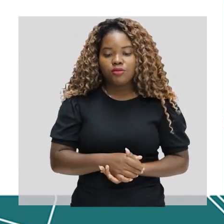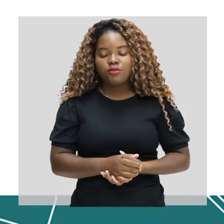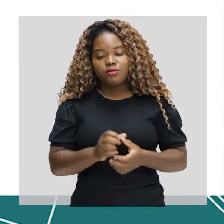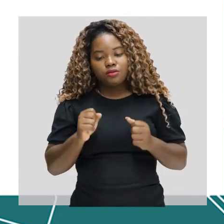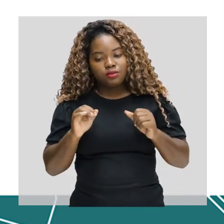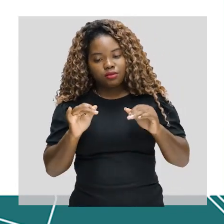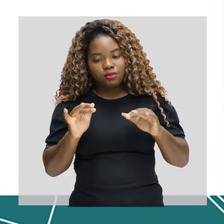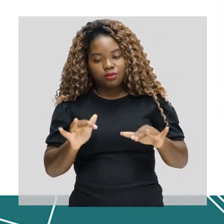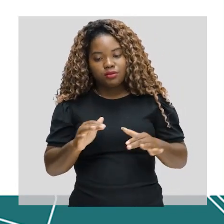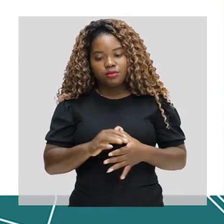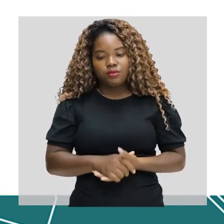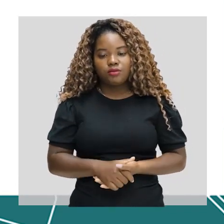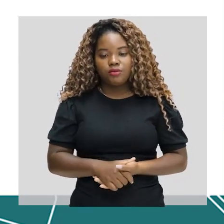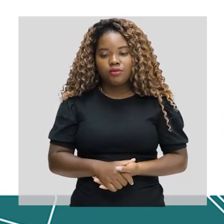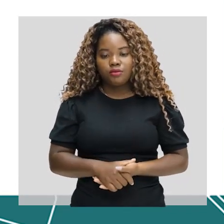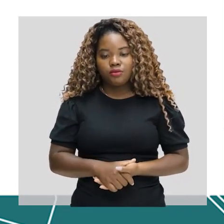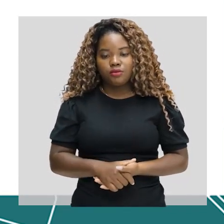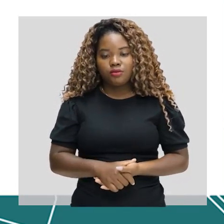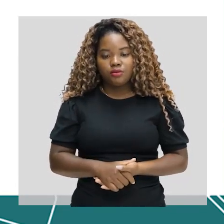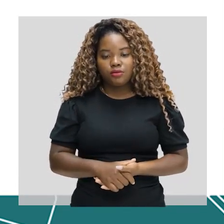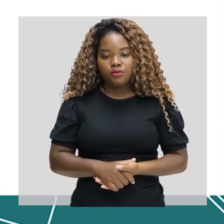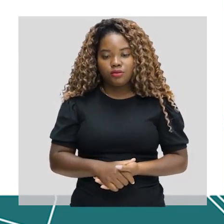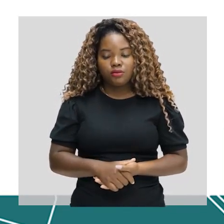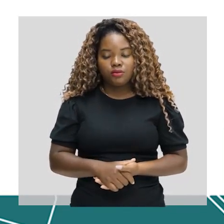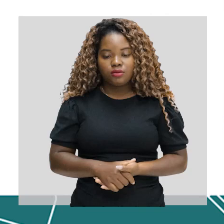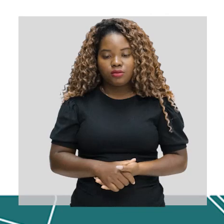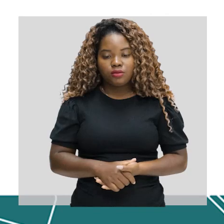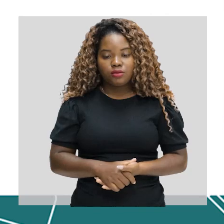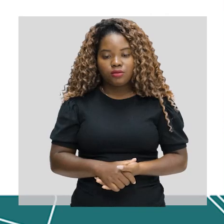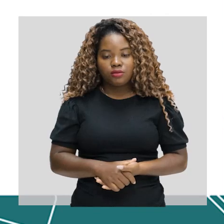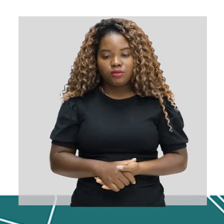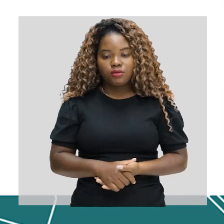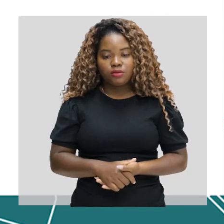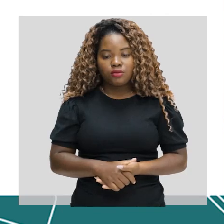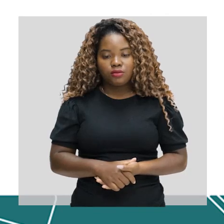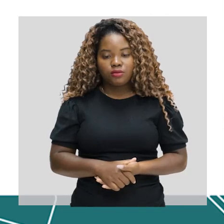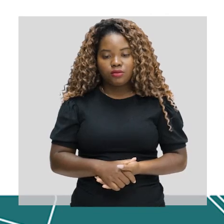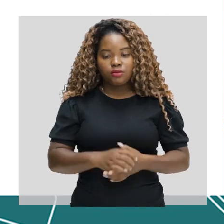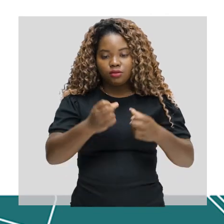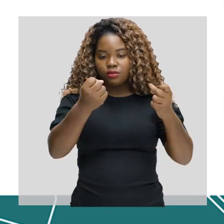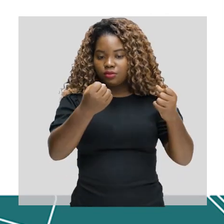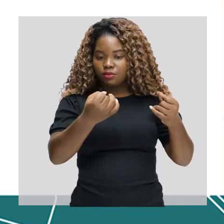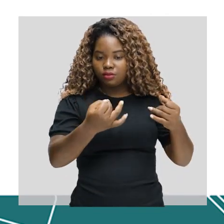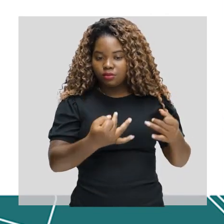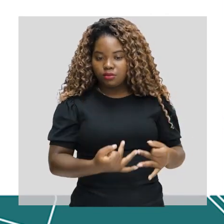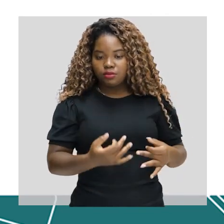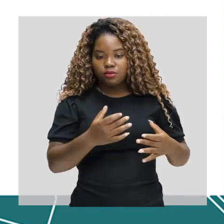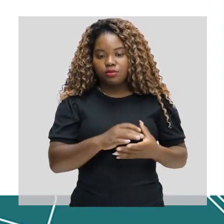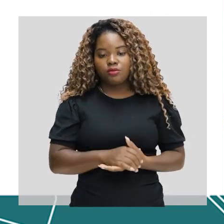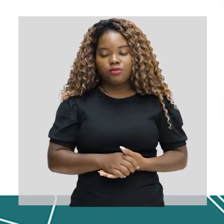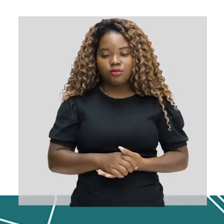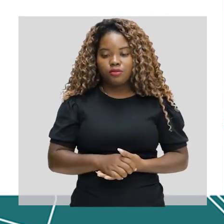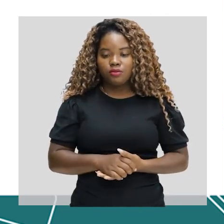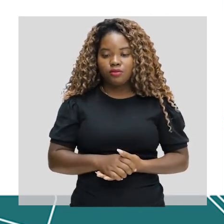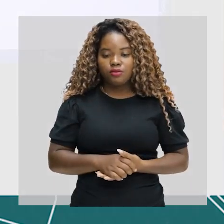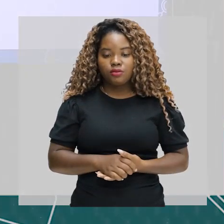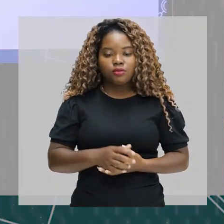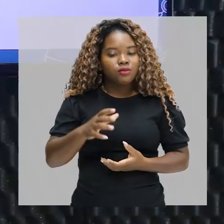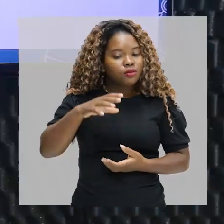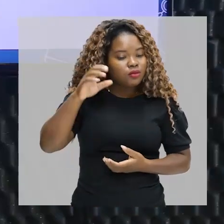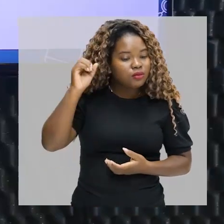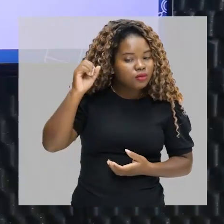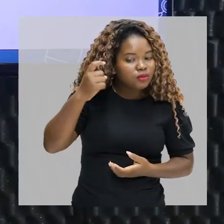se propagar. Tá ok? É por esta explicação que nós não ouvimos o